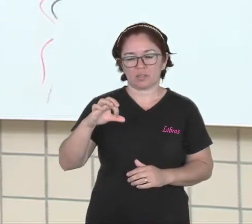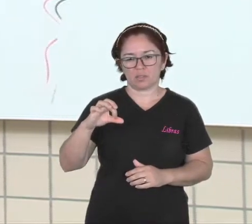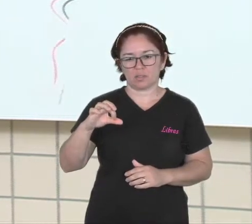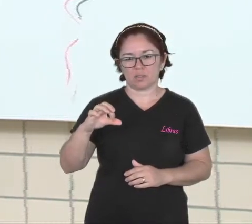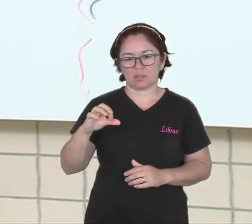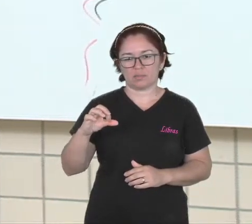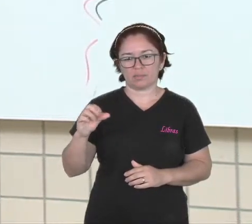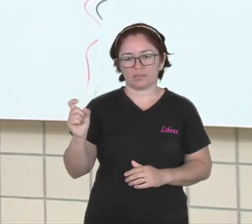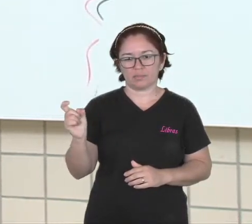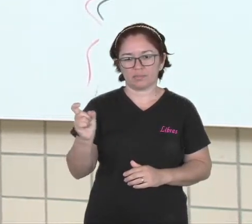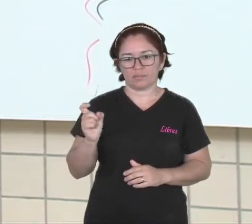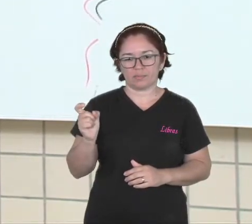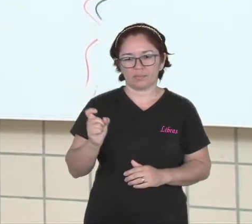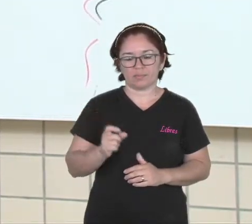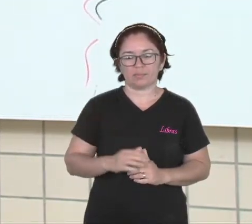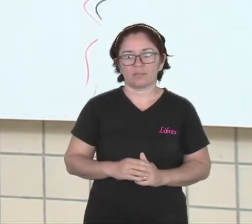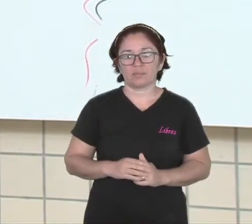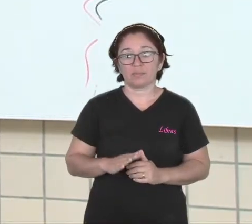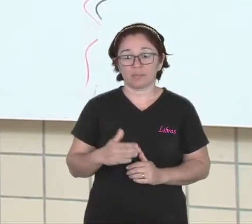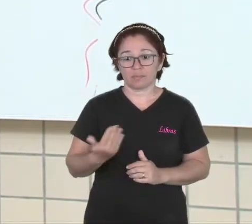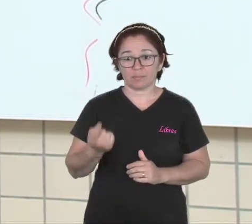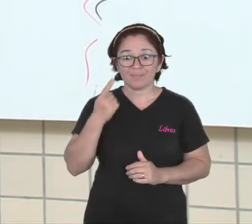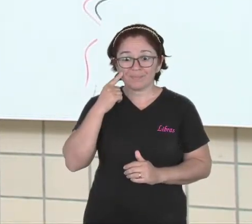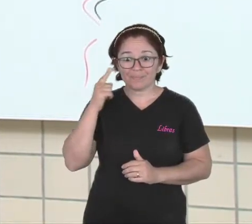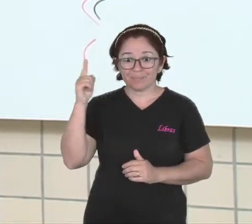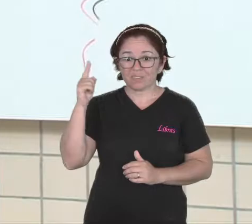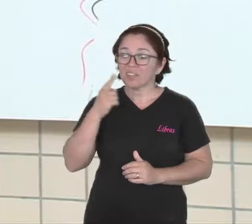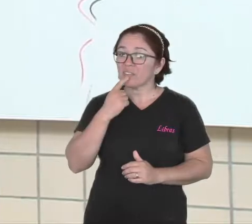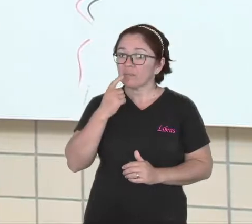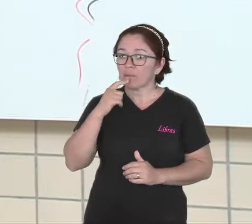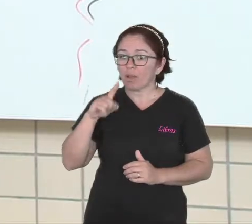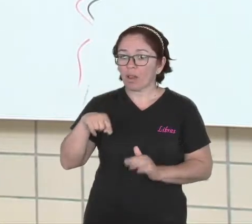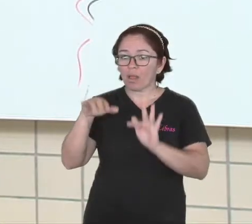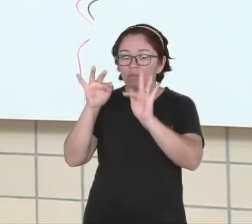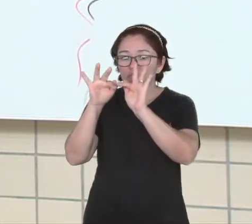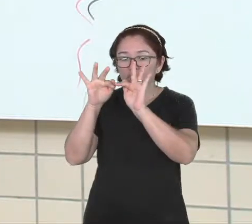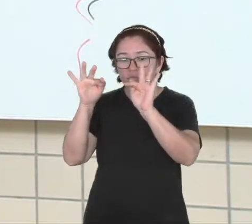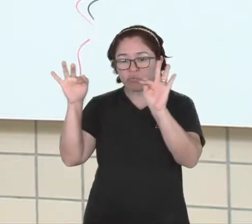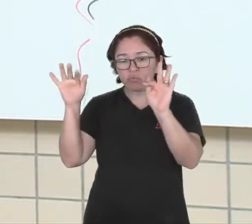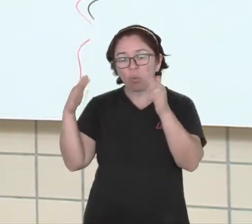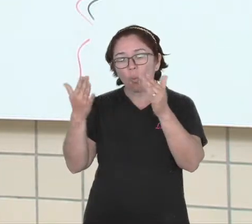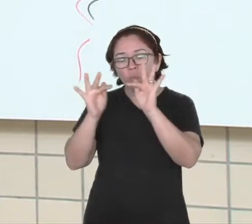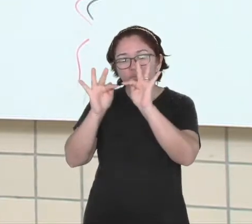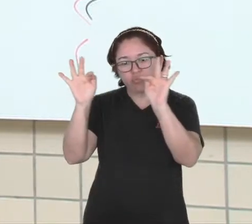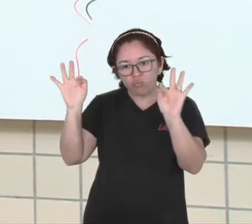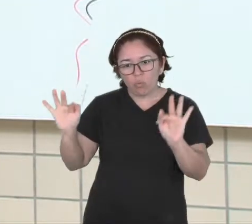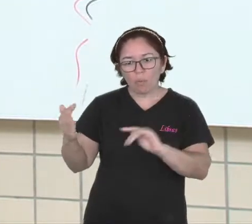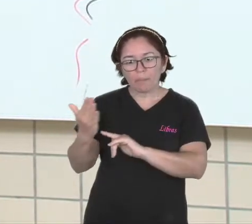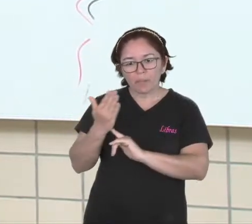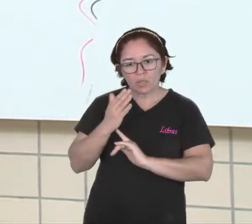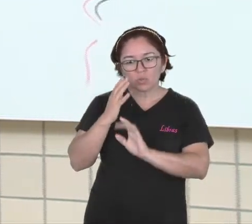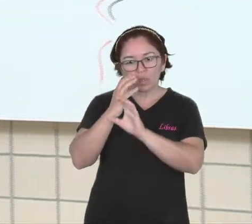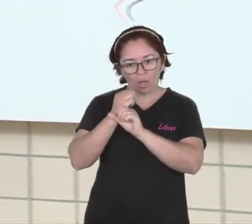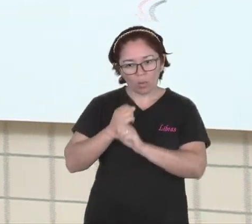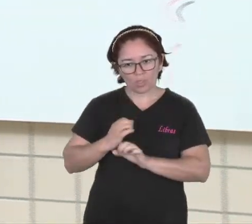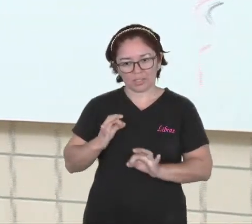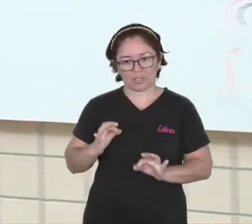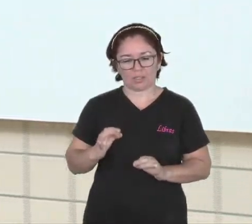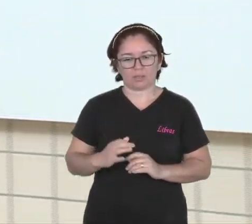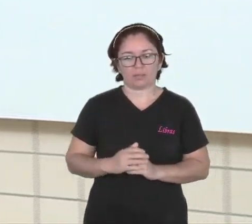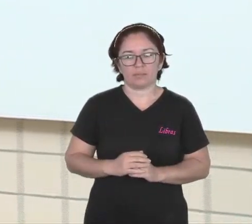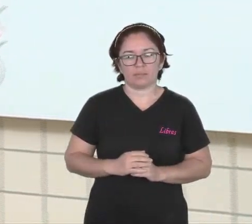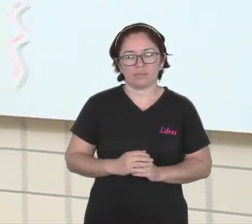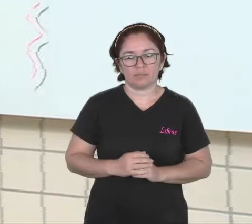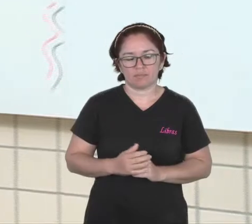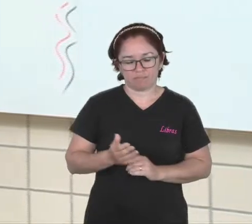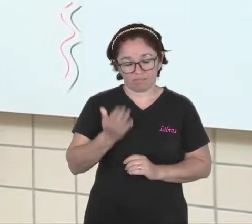ou lei de criação que determina uma forma mais fácil de nos calcular, tudo bem? Bom, vamos voltar aqui, que eu preciso chamar a atenção de